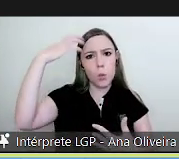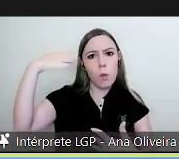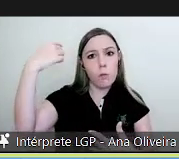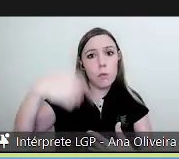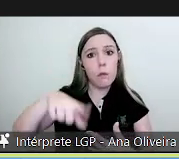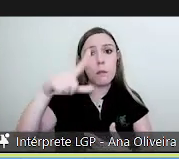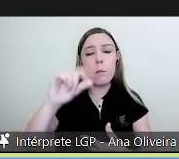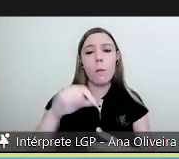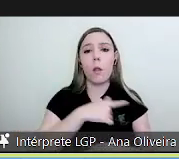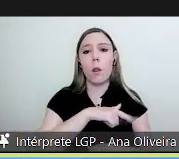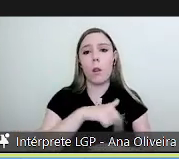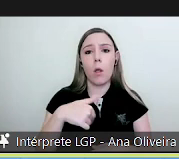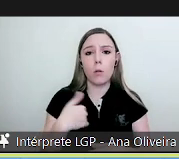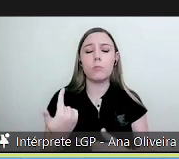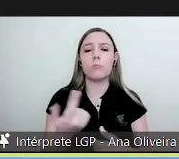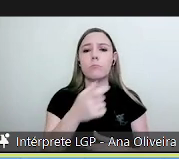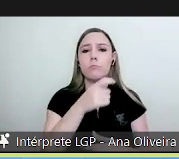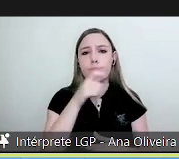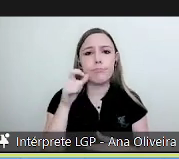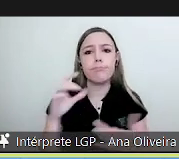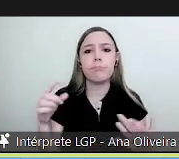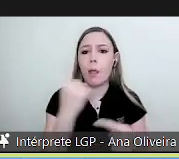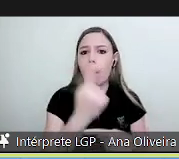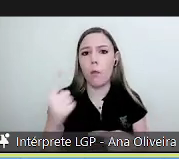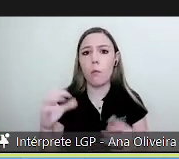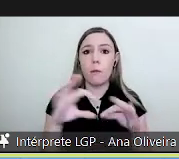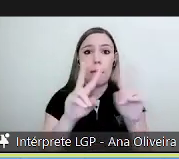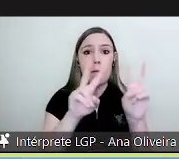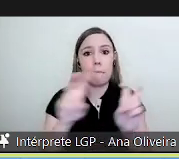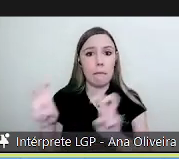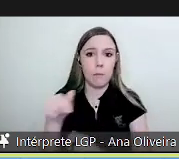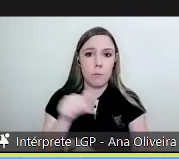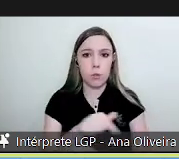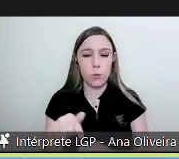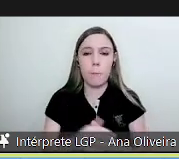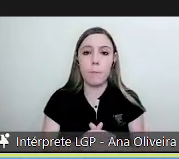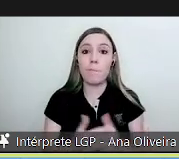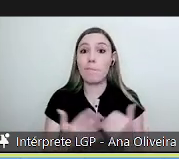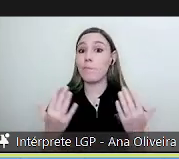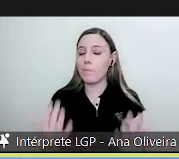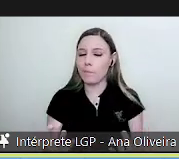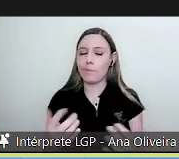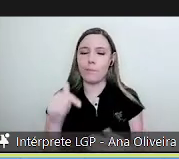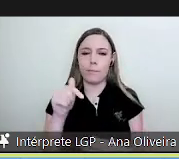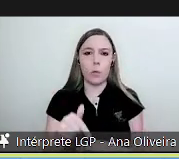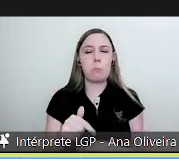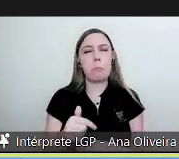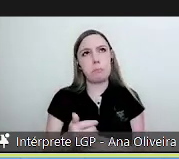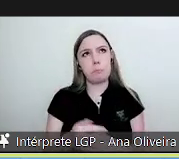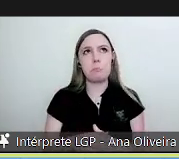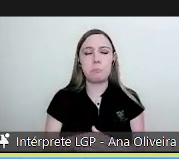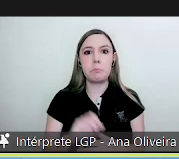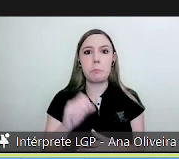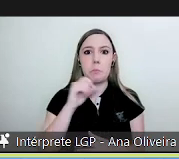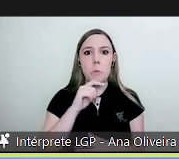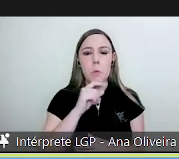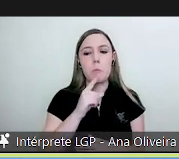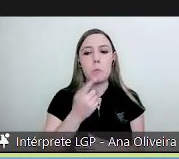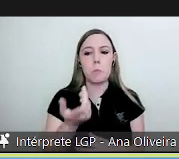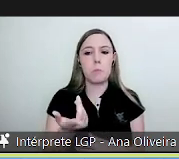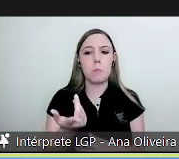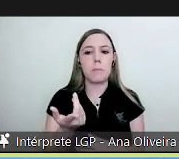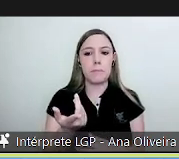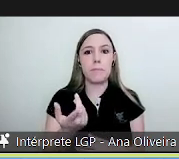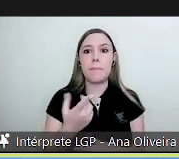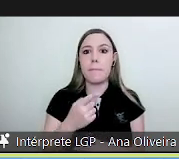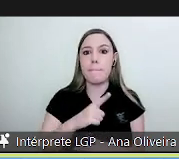com cada um destes temas. Portanto, esta é talvez uma